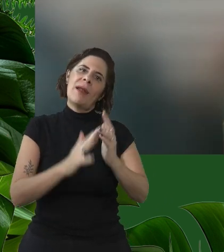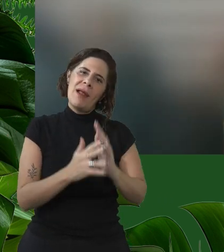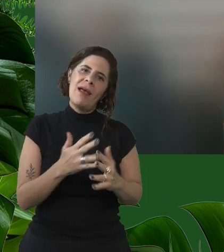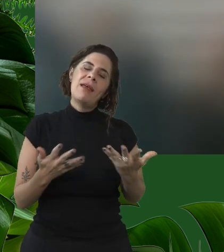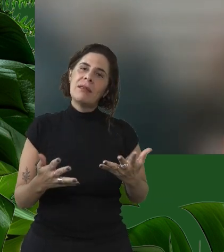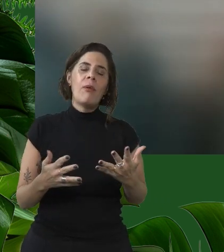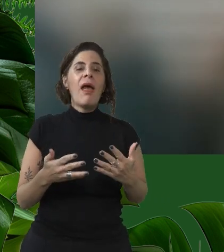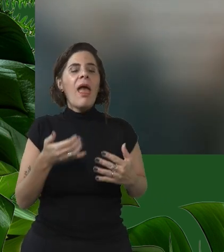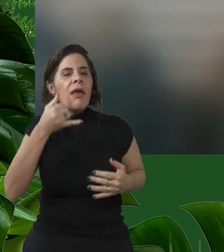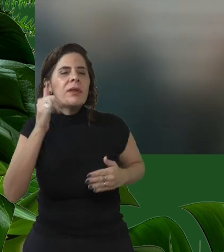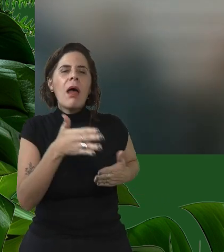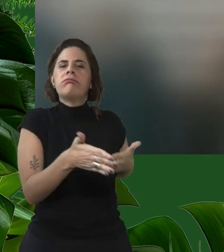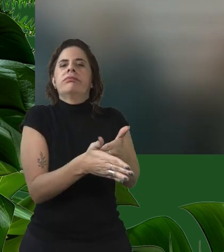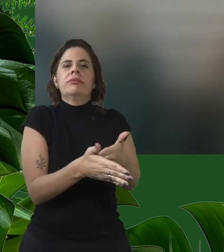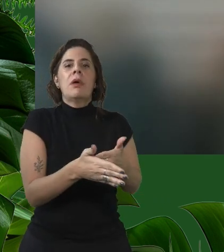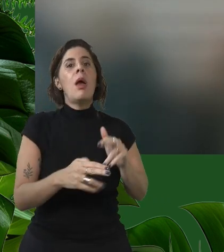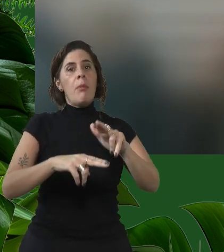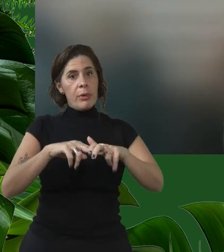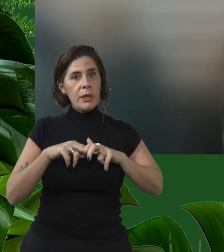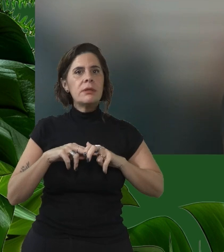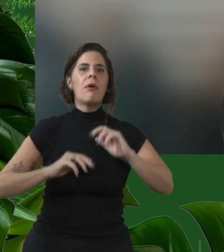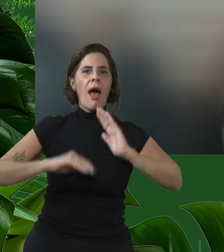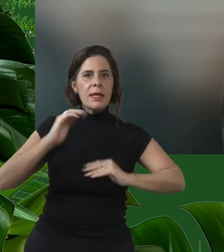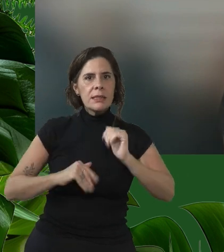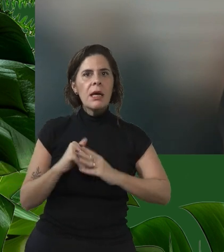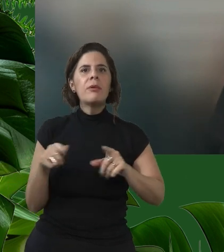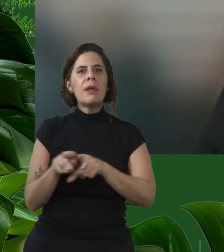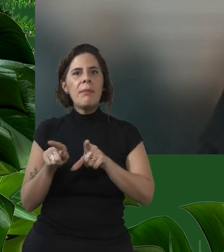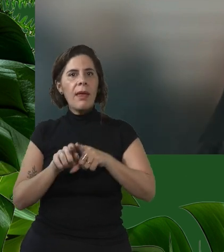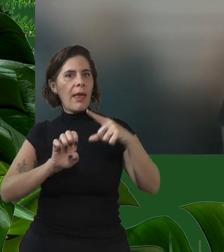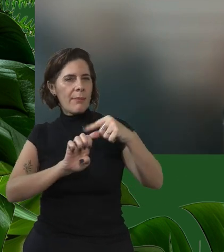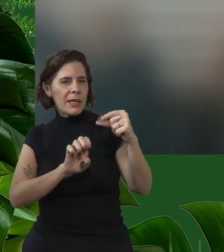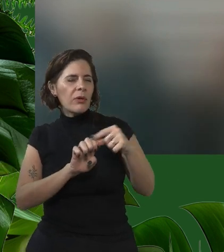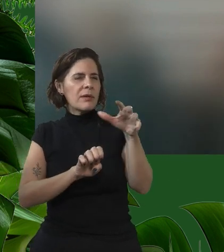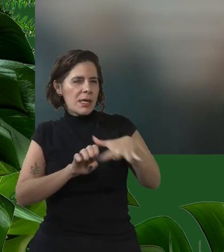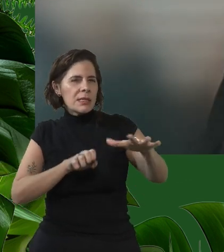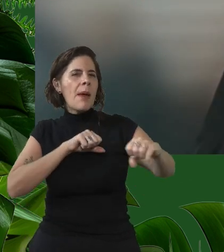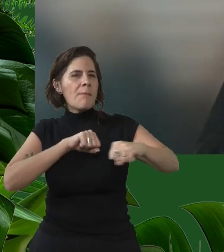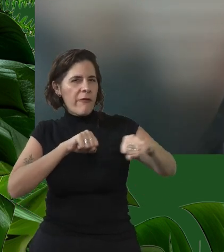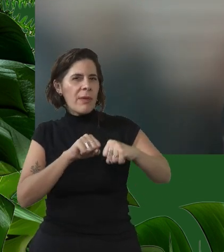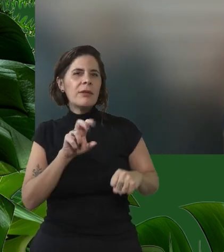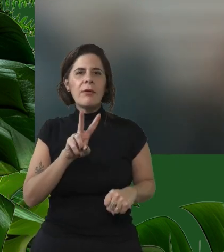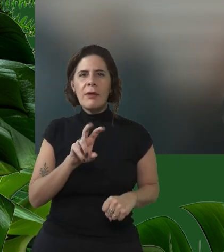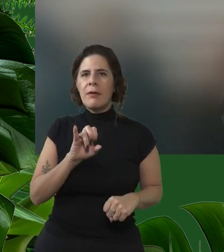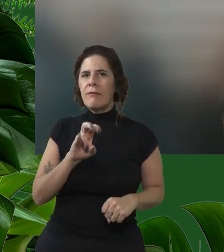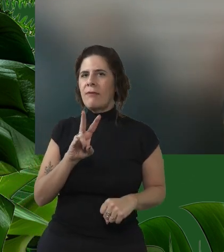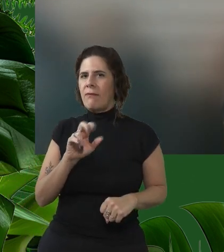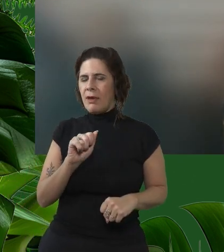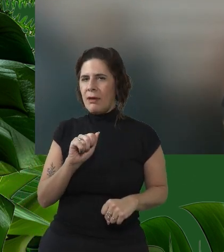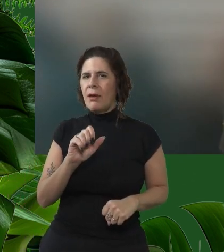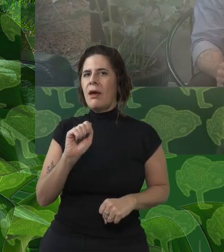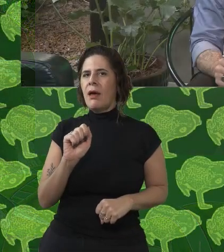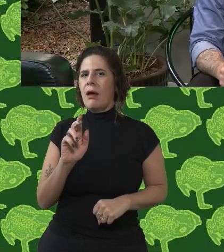bloqueada. Então, é com esse tipo de ação e com esse tipo de empreendedor que a gente tem trabalhado dentro dos movimentos Viva Água, tanto no Paraná quanto no Rio